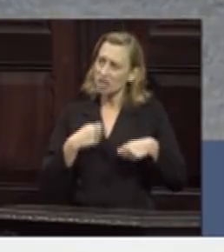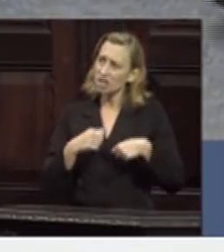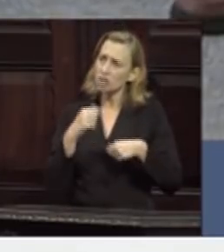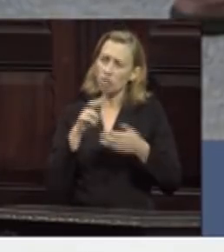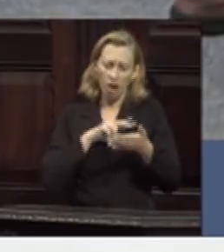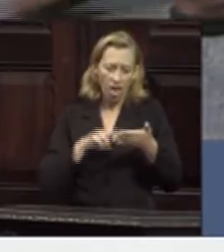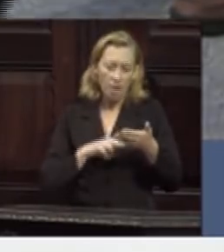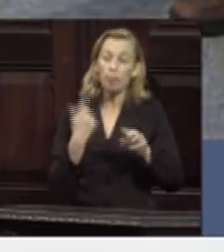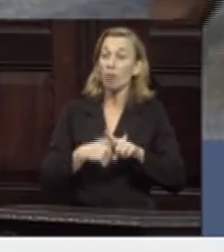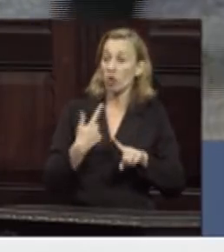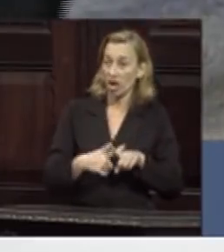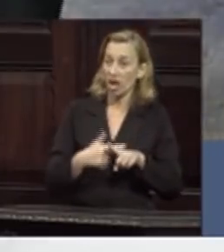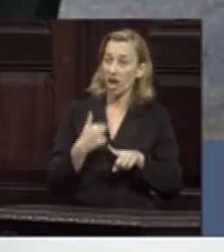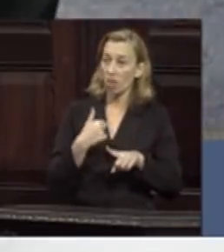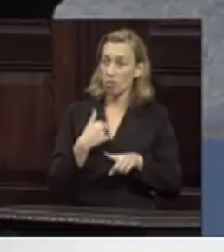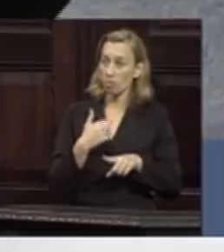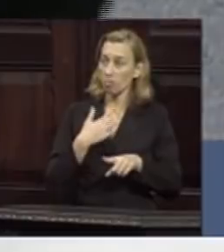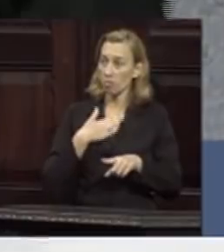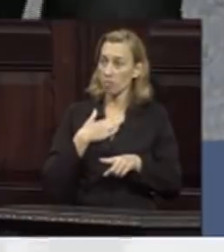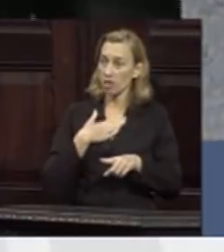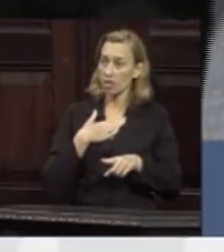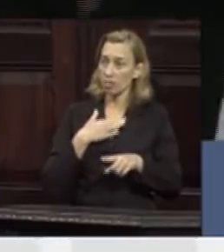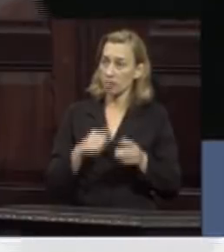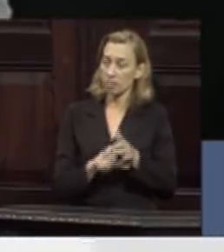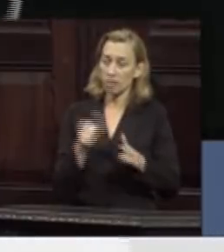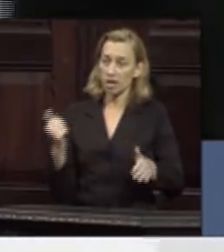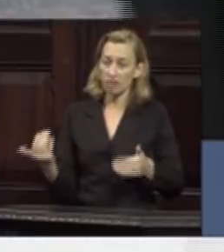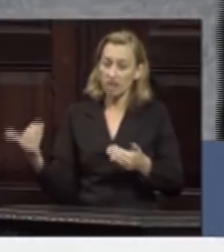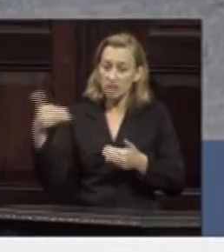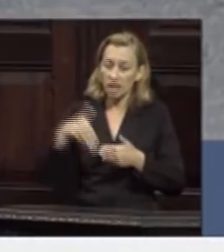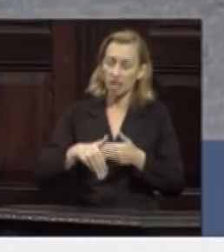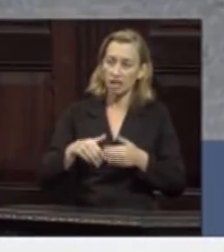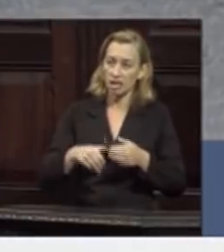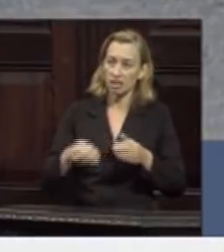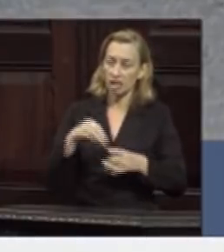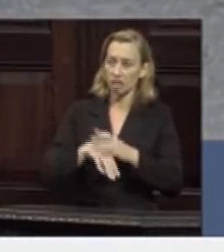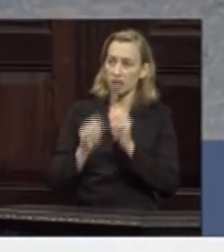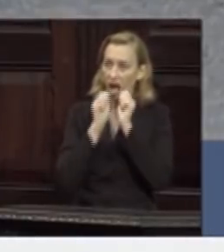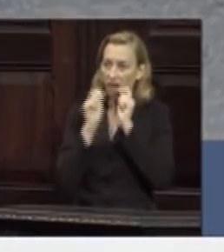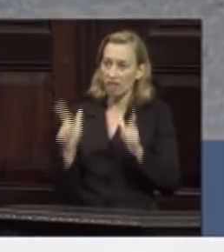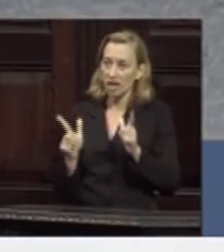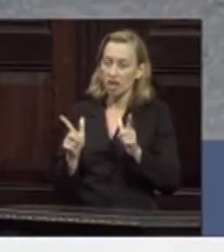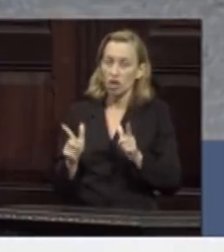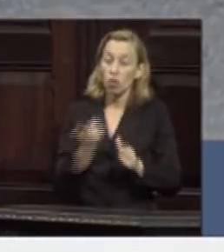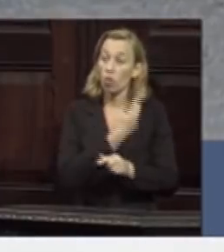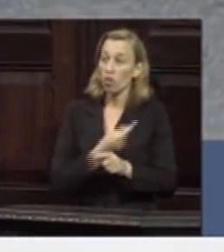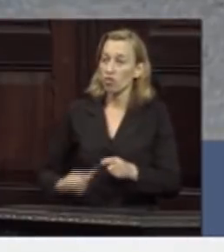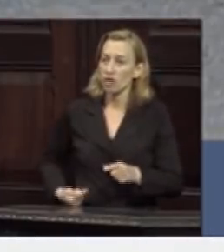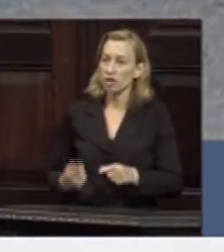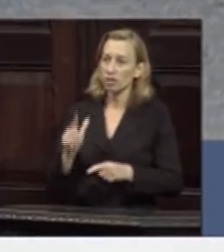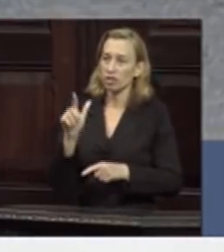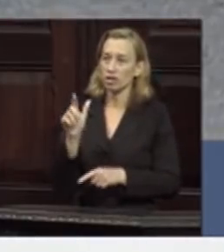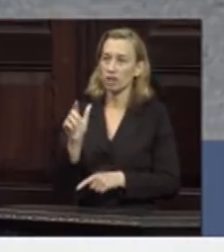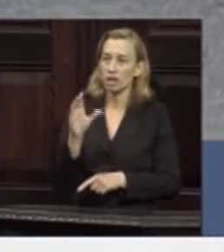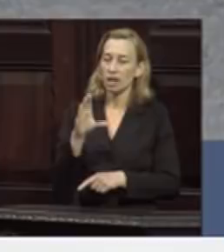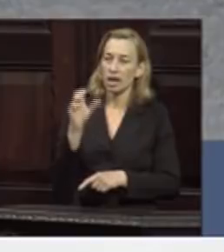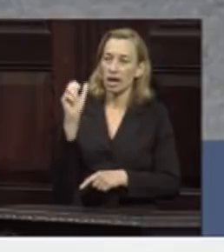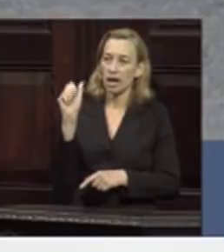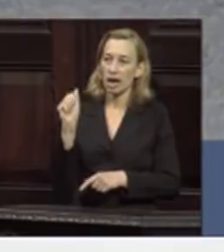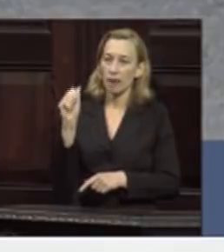primeiro mandato, o governo Cabral deu aumento para todas as